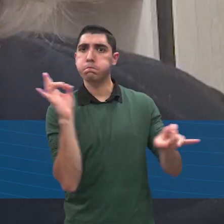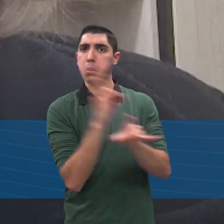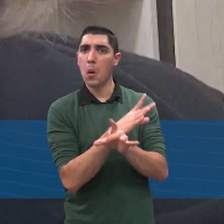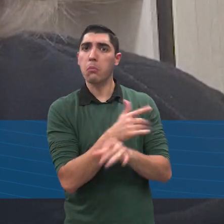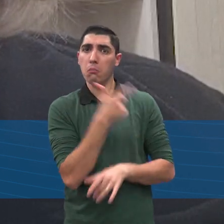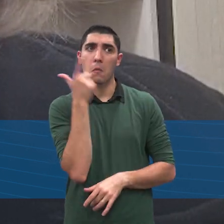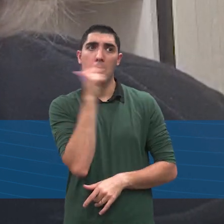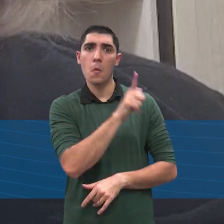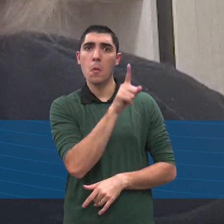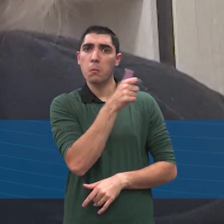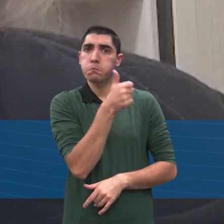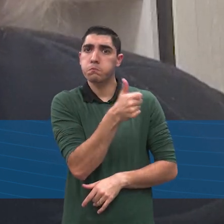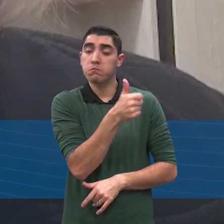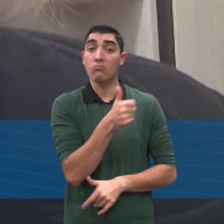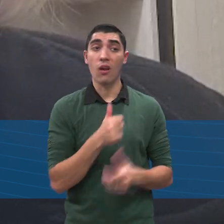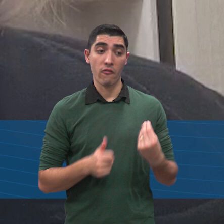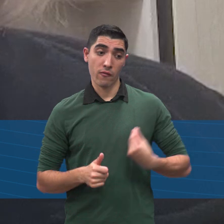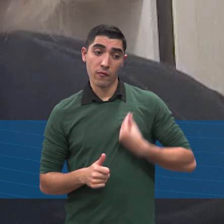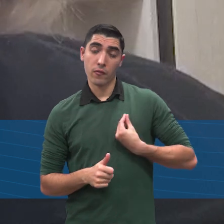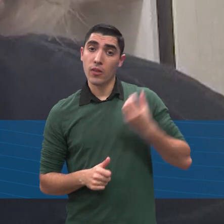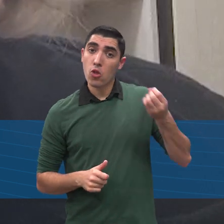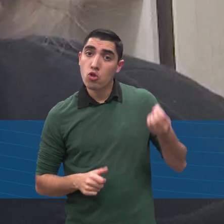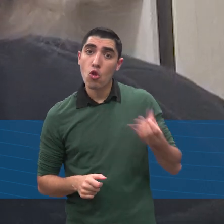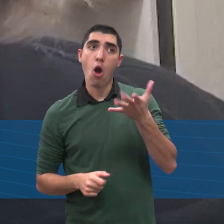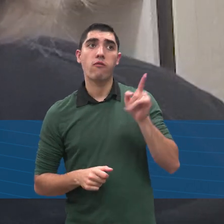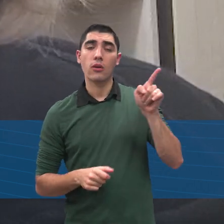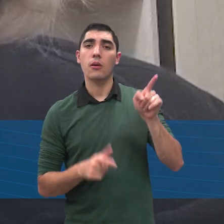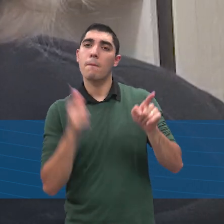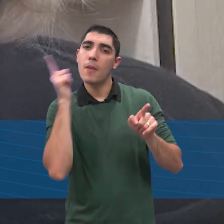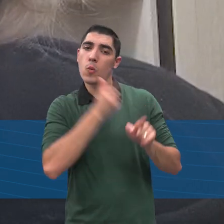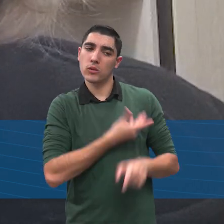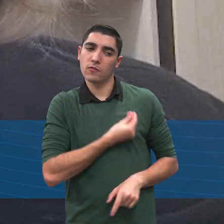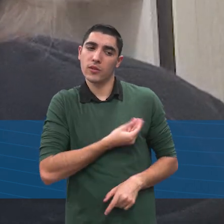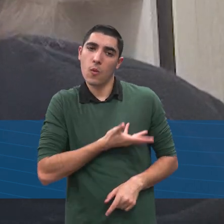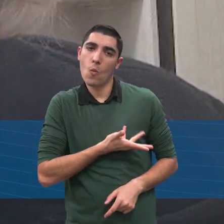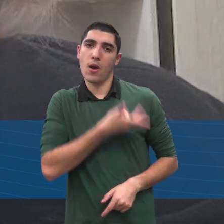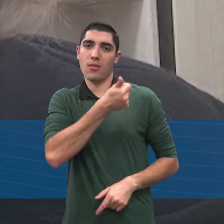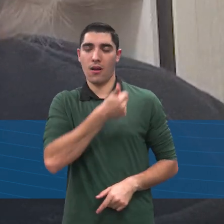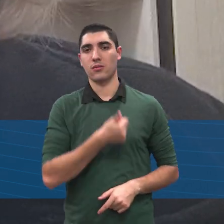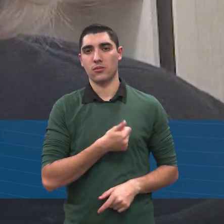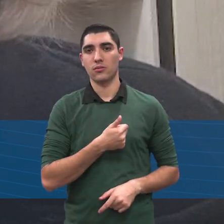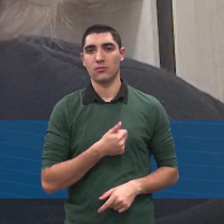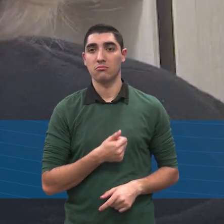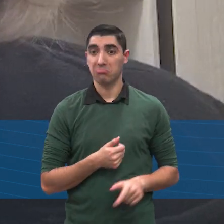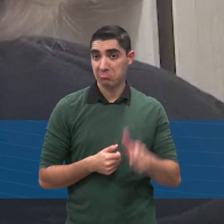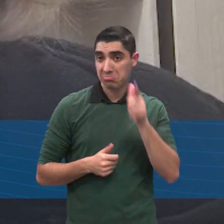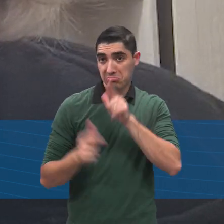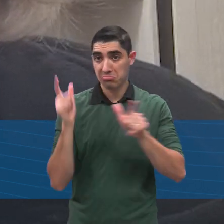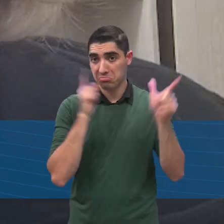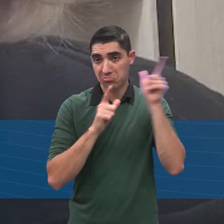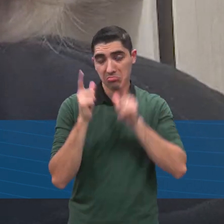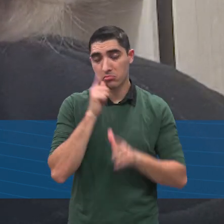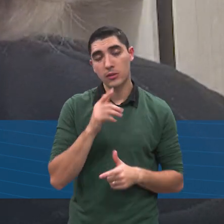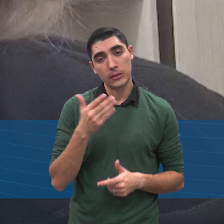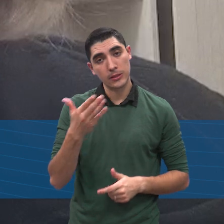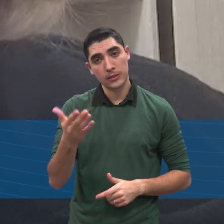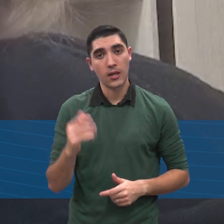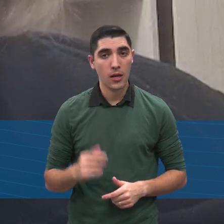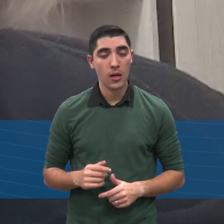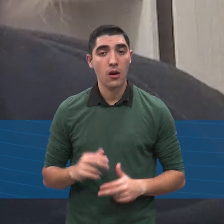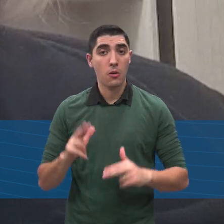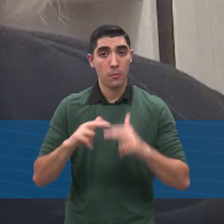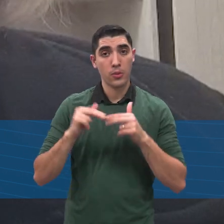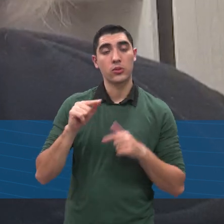formas de vida ou de viver para os seus moradores, para os seus habitantes.